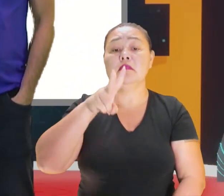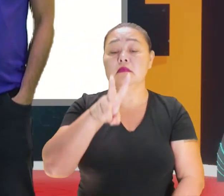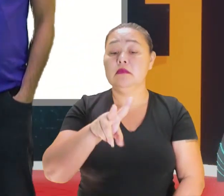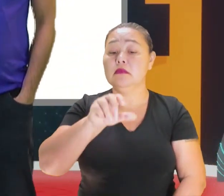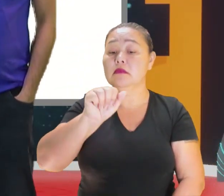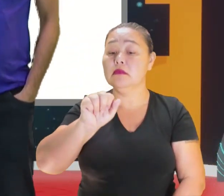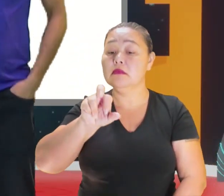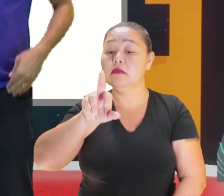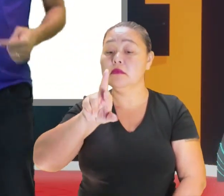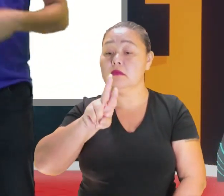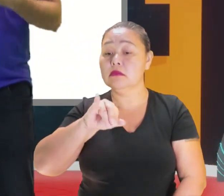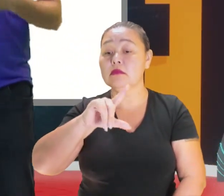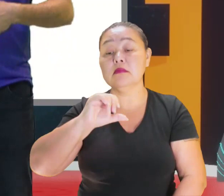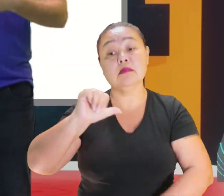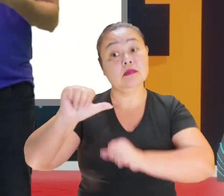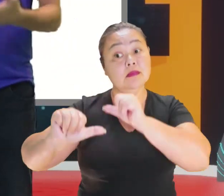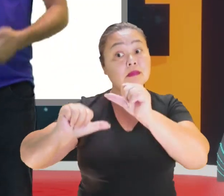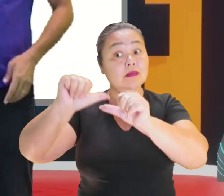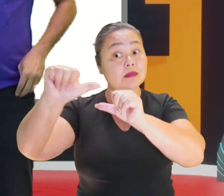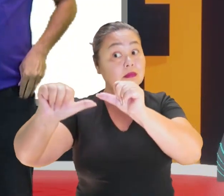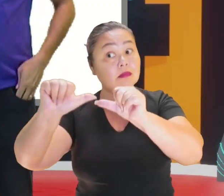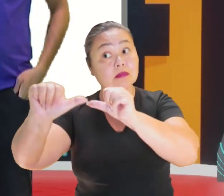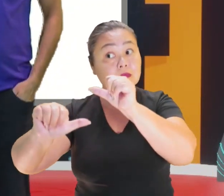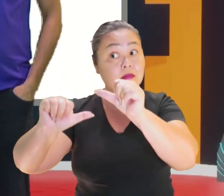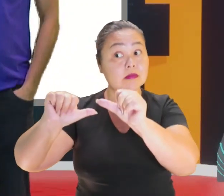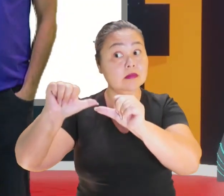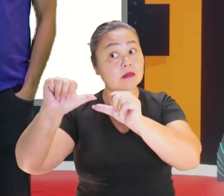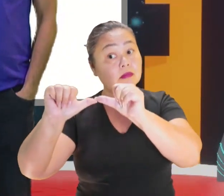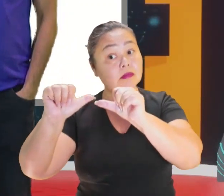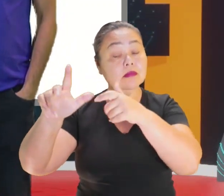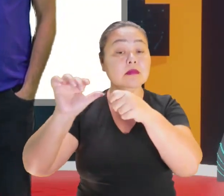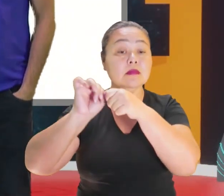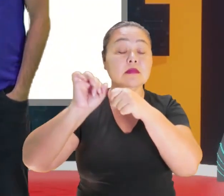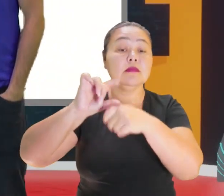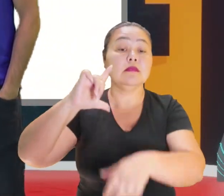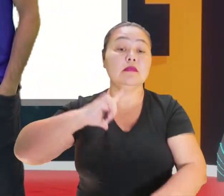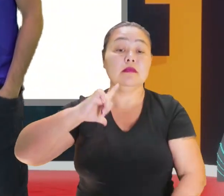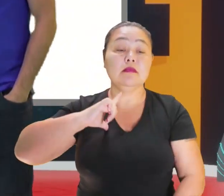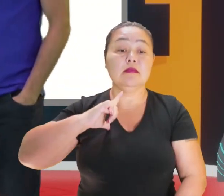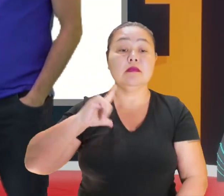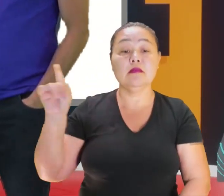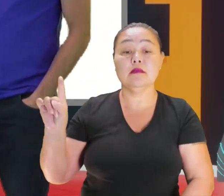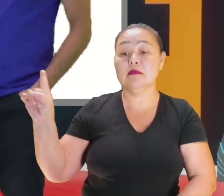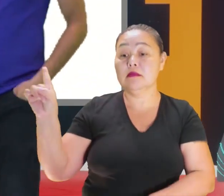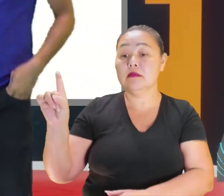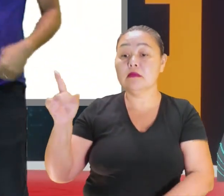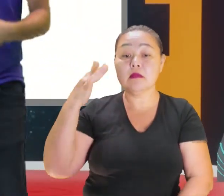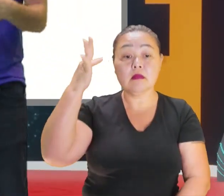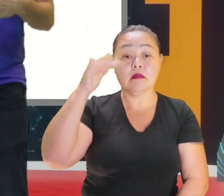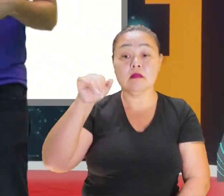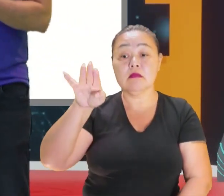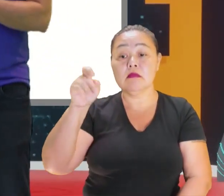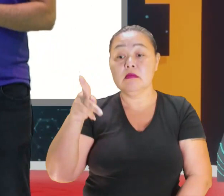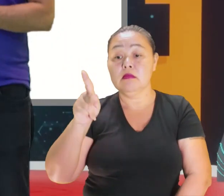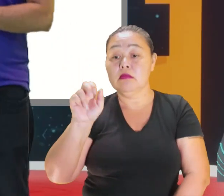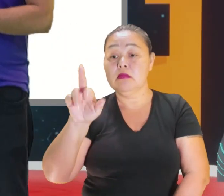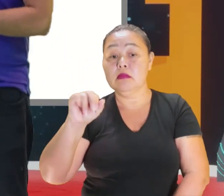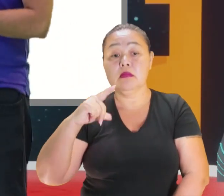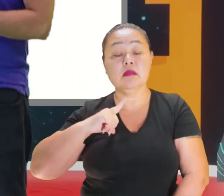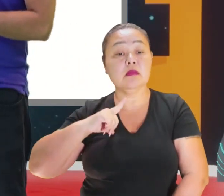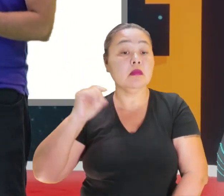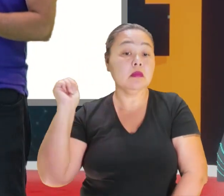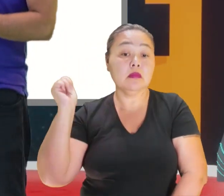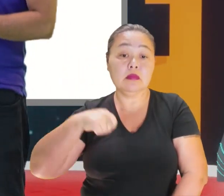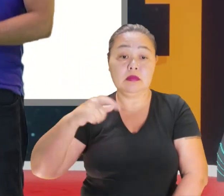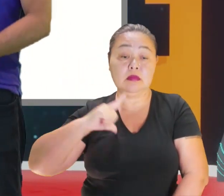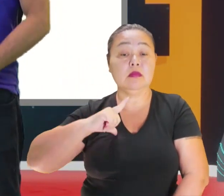variável. Por que variável? Porque pode variar, né? Ali, quando a gente tem aqui a fórmula de Bhaskara, aqui, ó, a gente pode ter